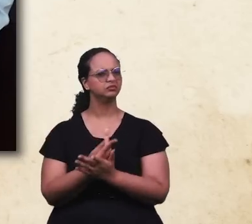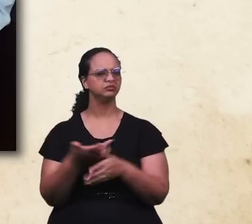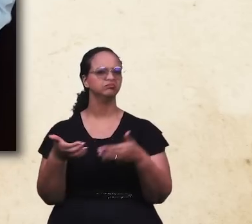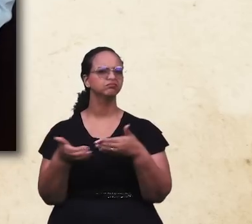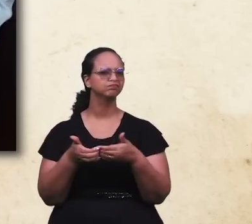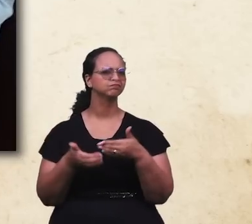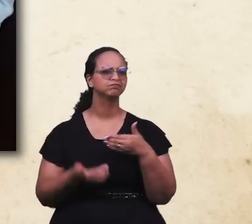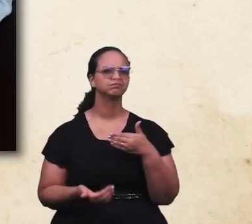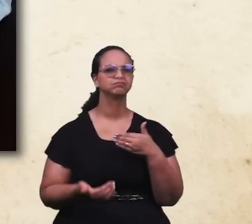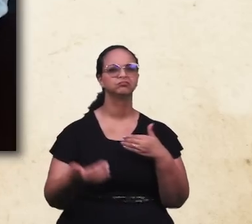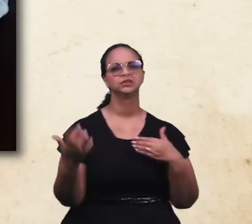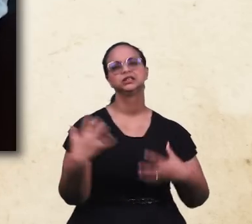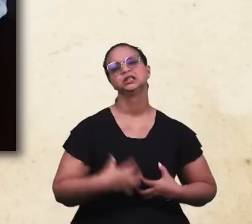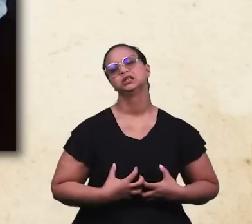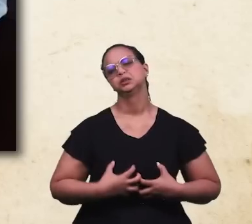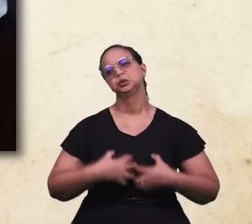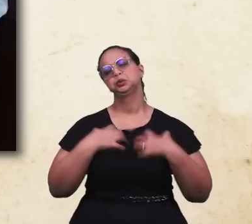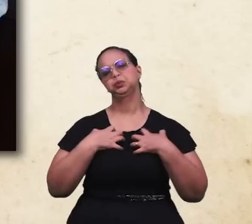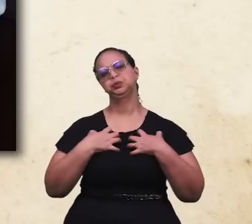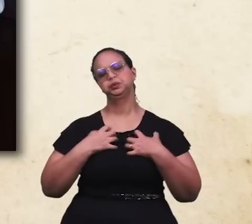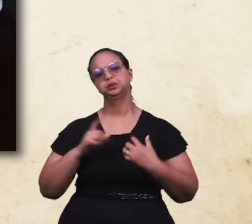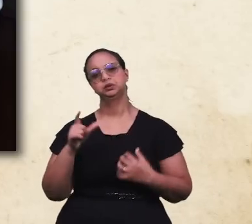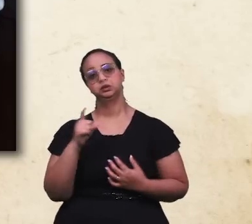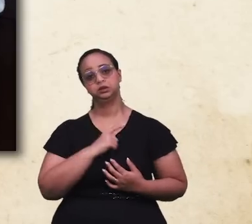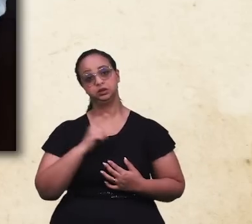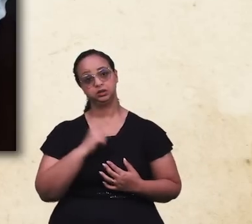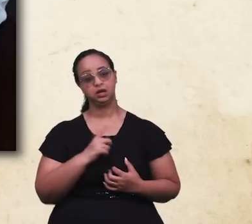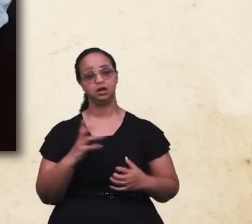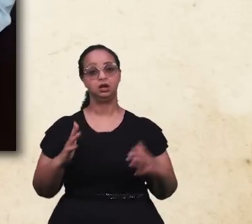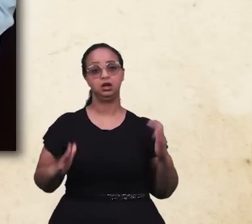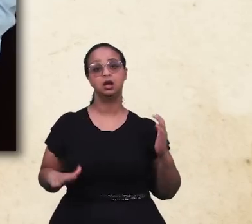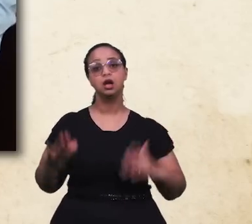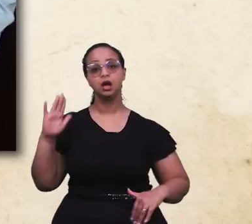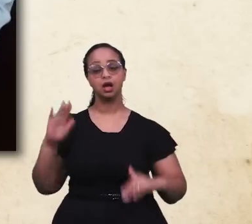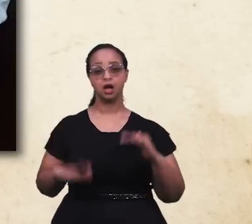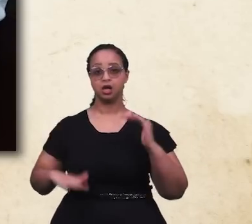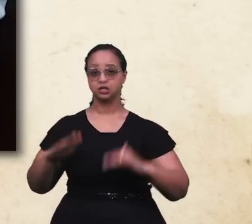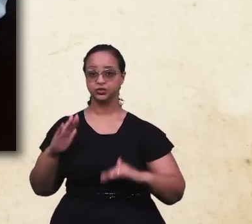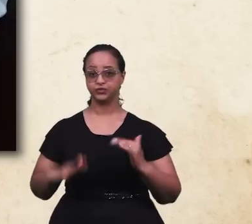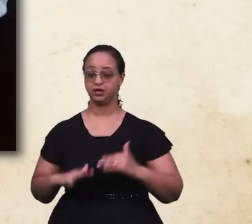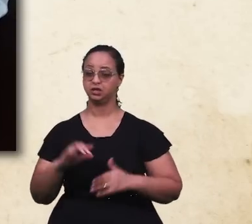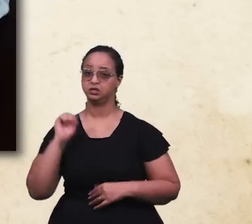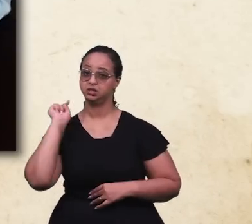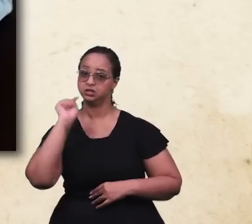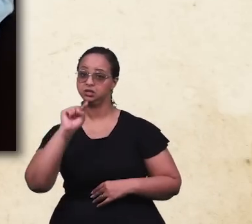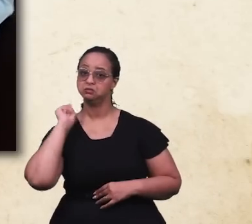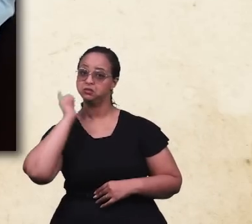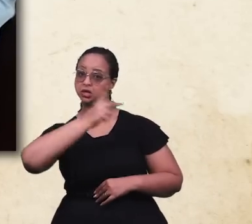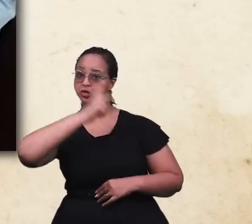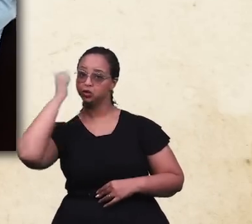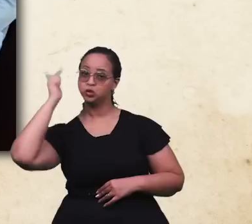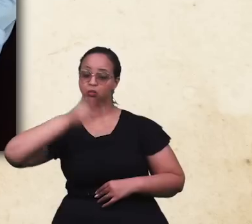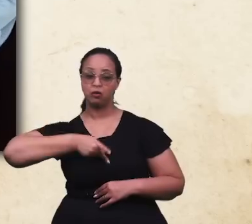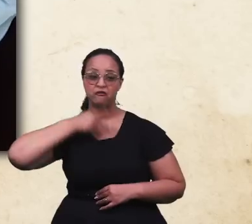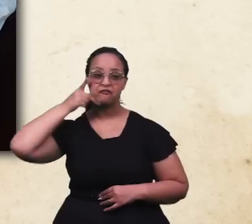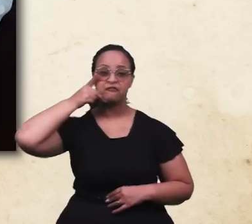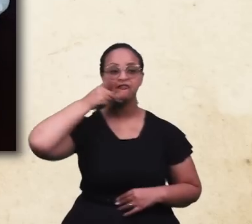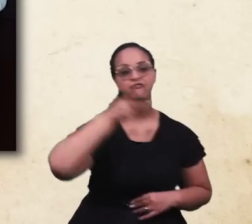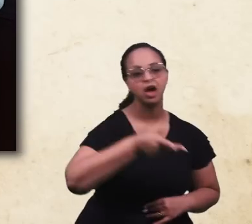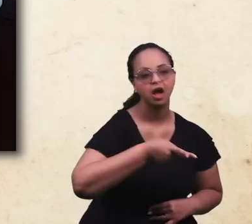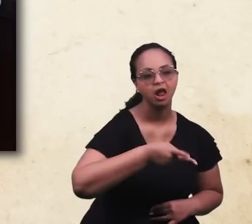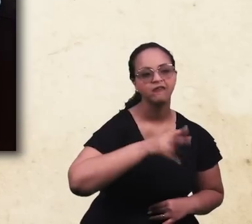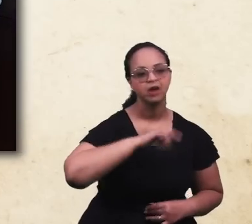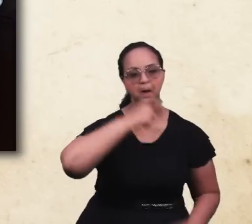pessoas a terríveis consequências. E às vezes é quem está falando é que